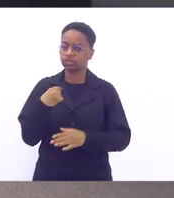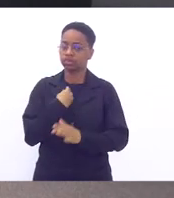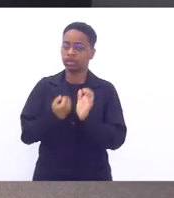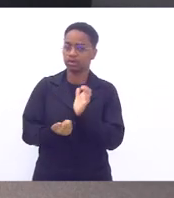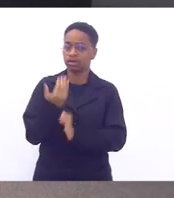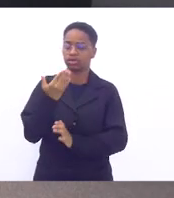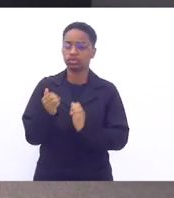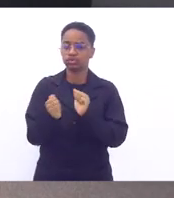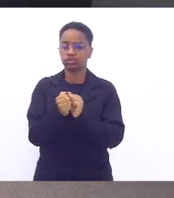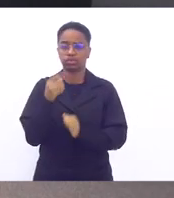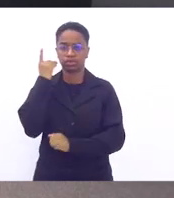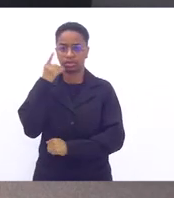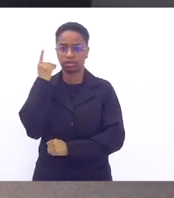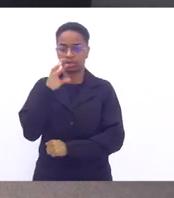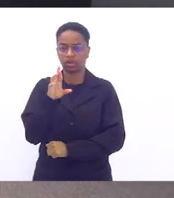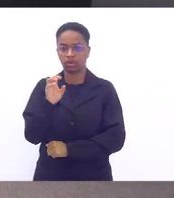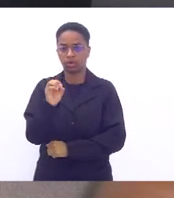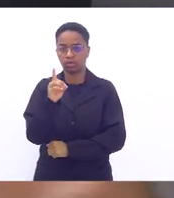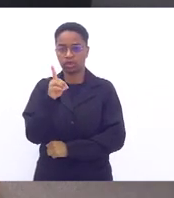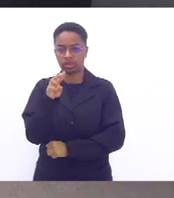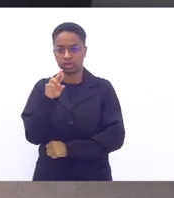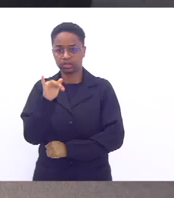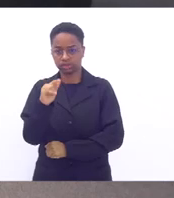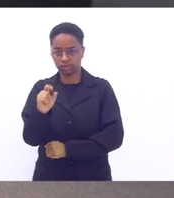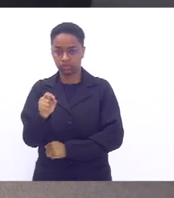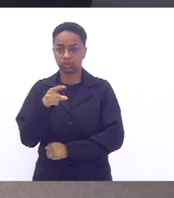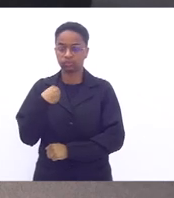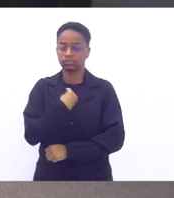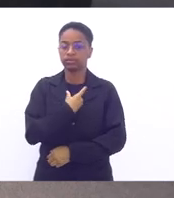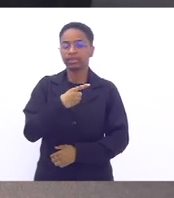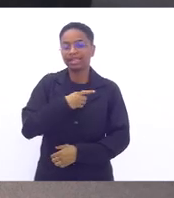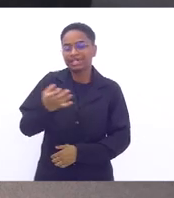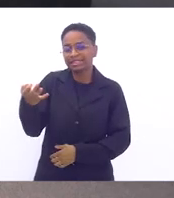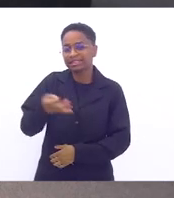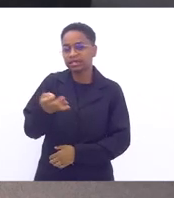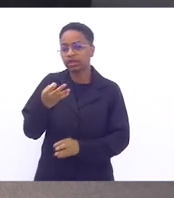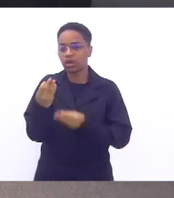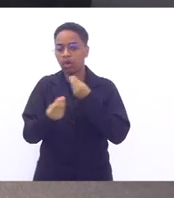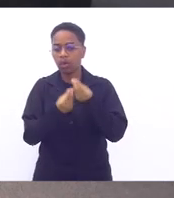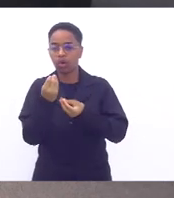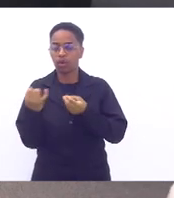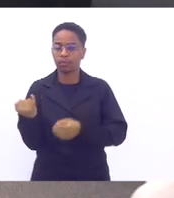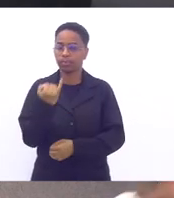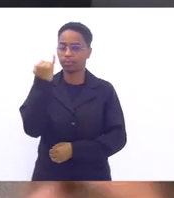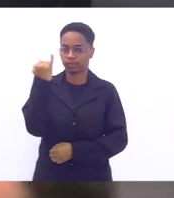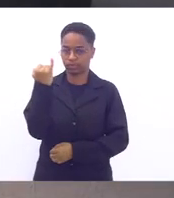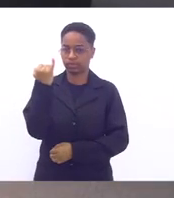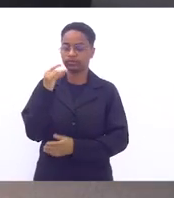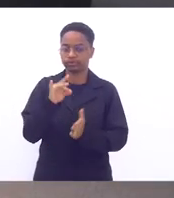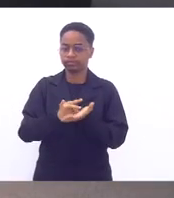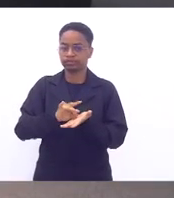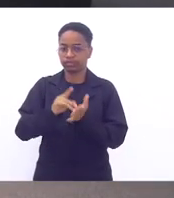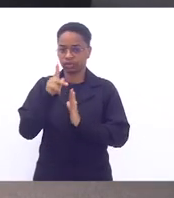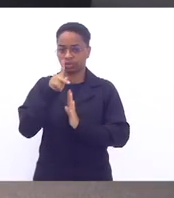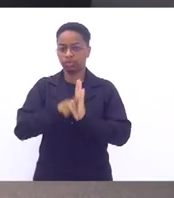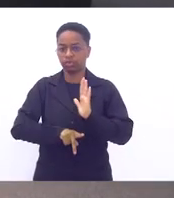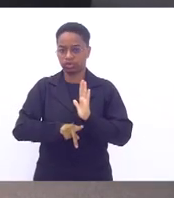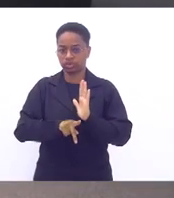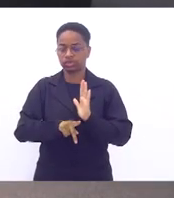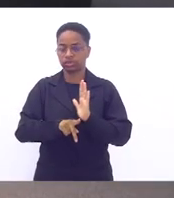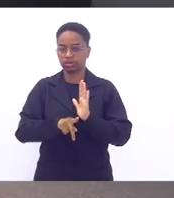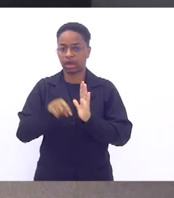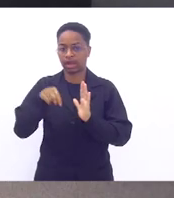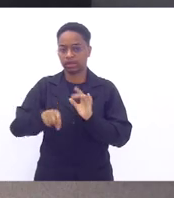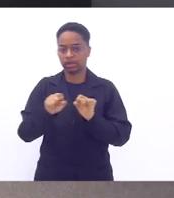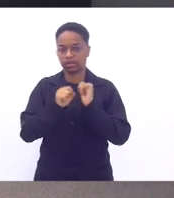Amorim presidente da Comissão de normas A Gente Tem a certeza da importância desse desse projeto que a